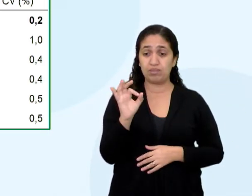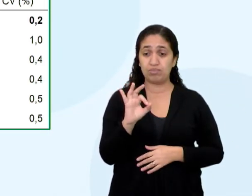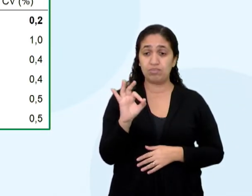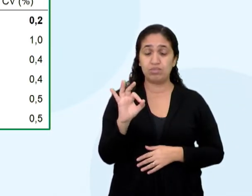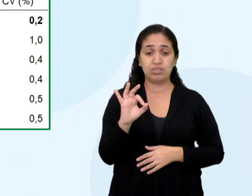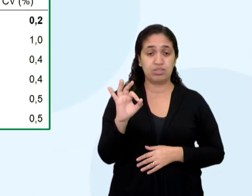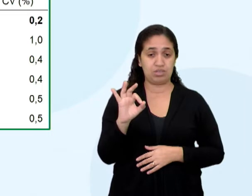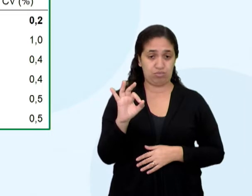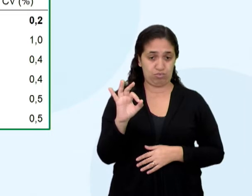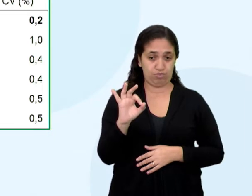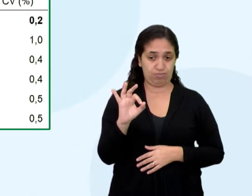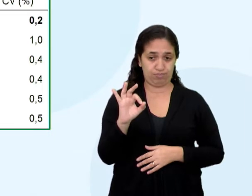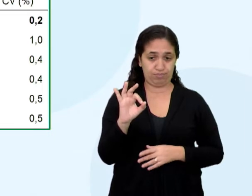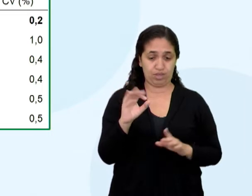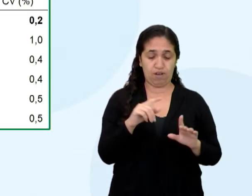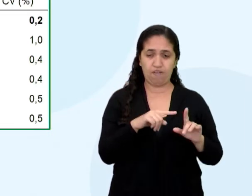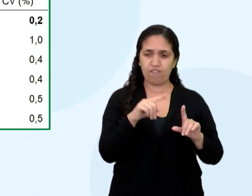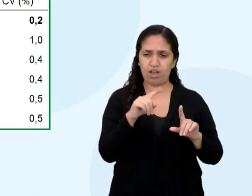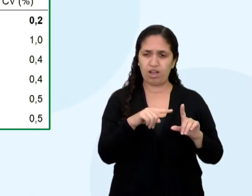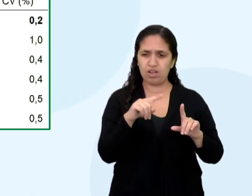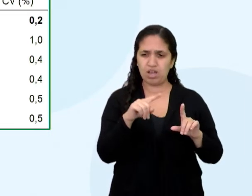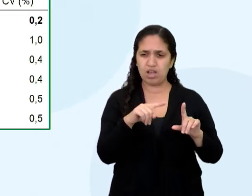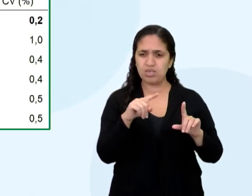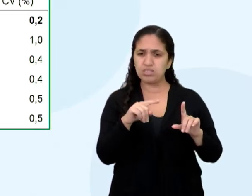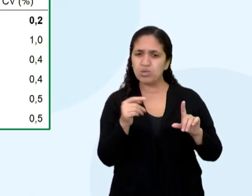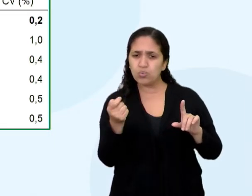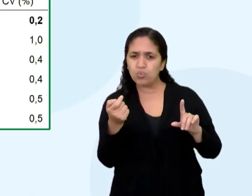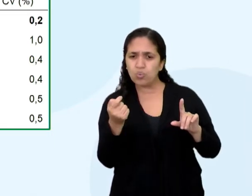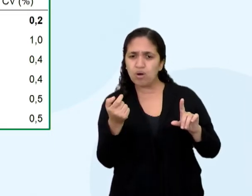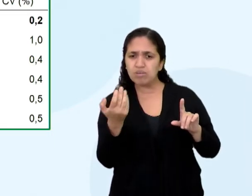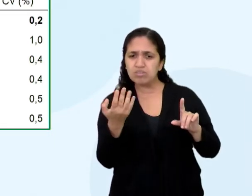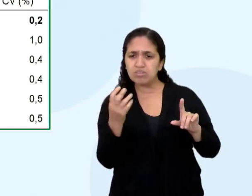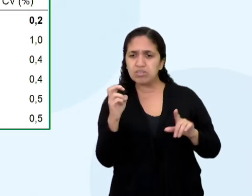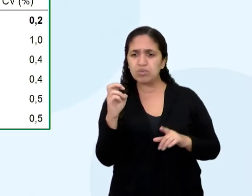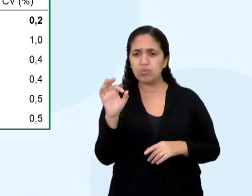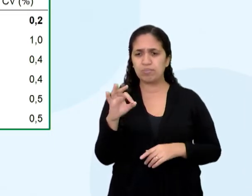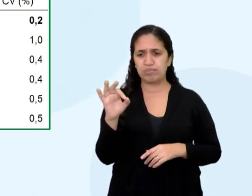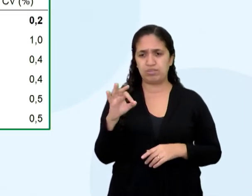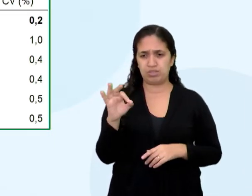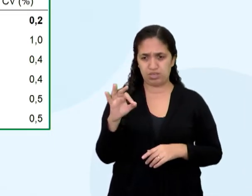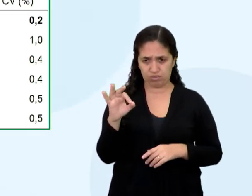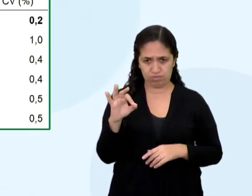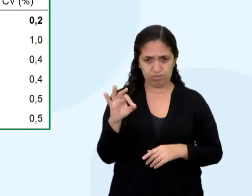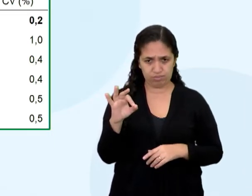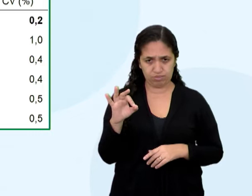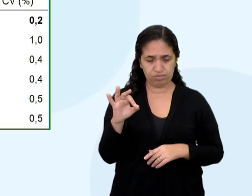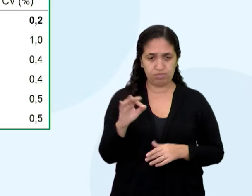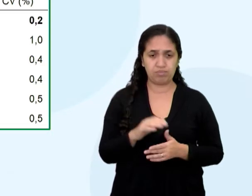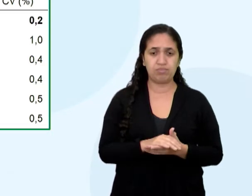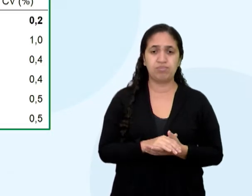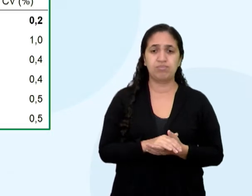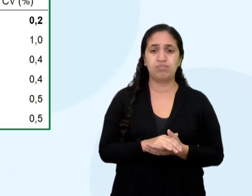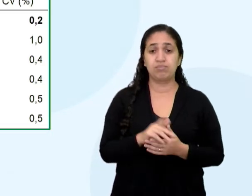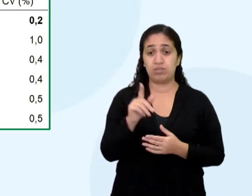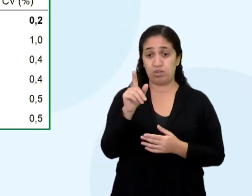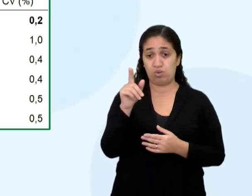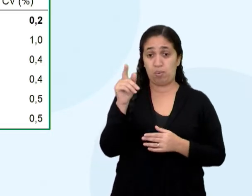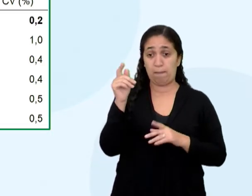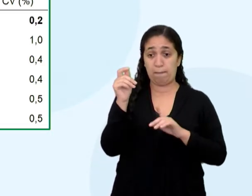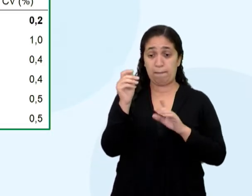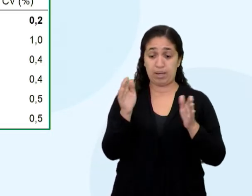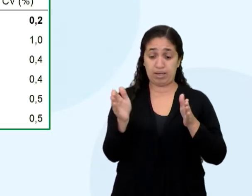de variação aí de quase aí 5%. Né? Isso considerando aqui